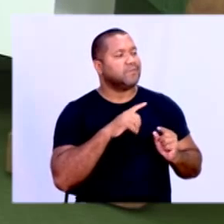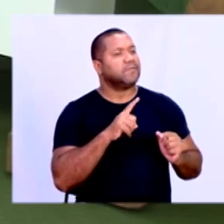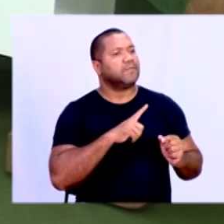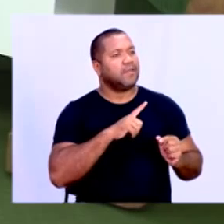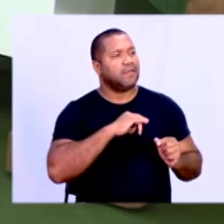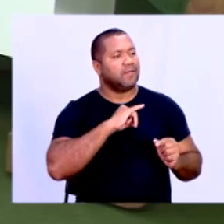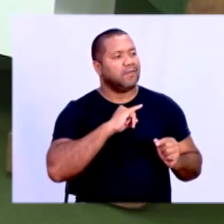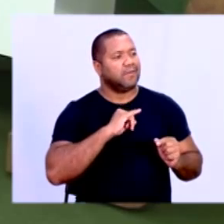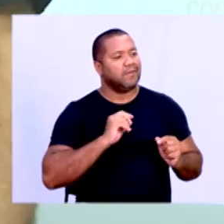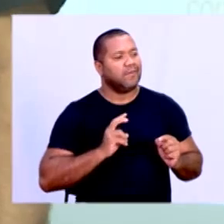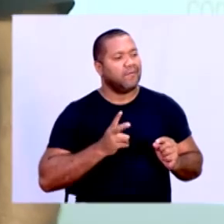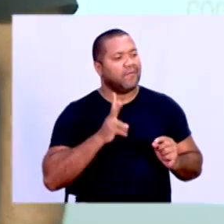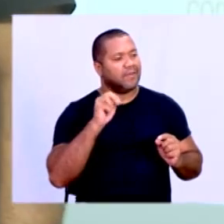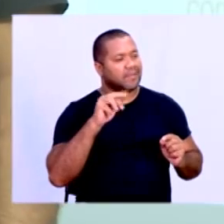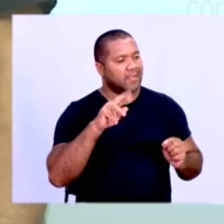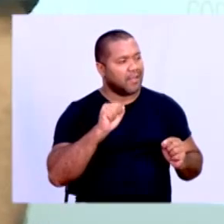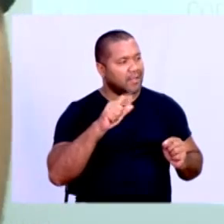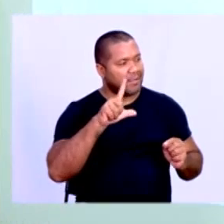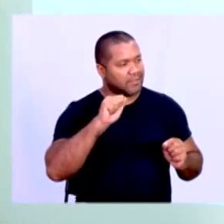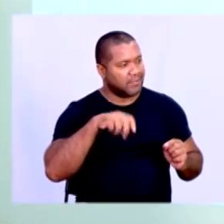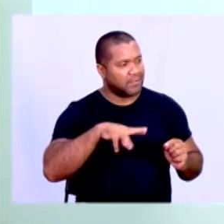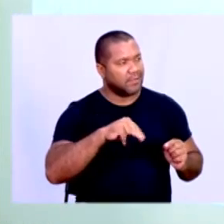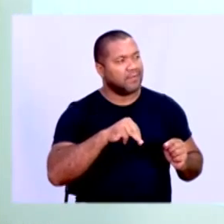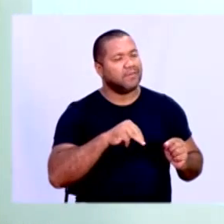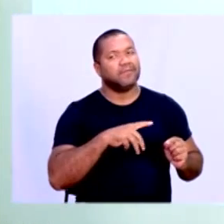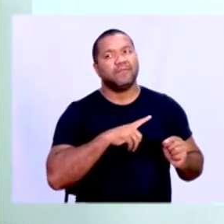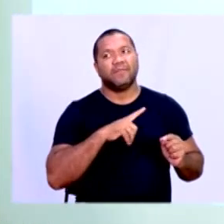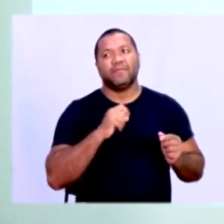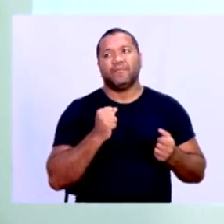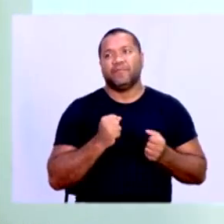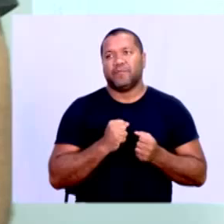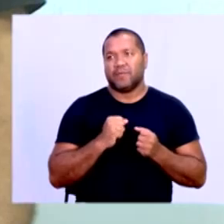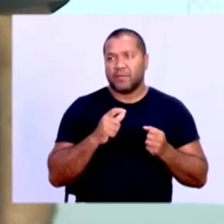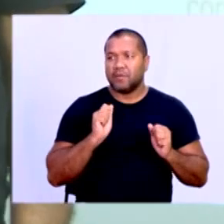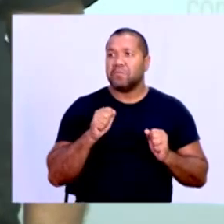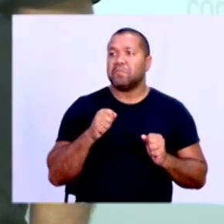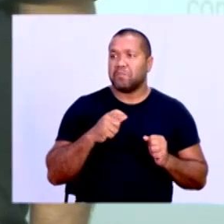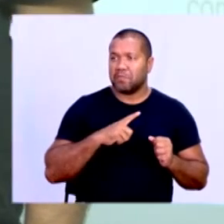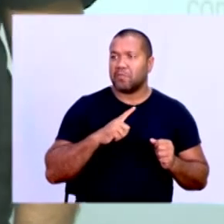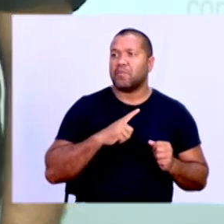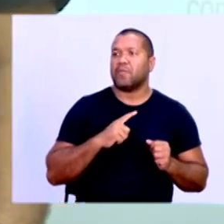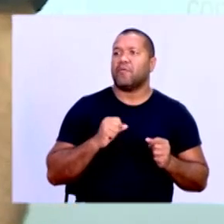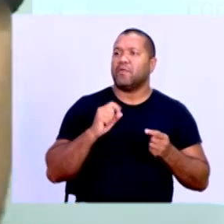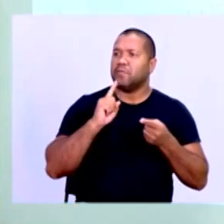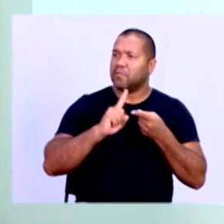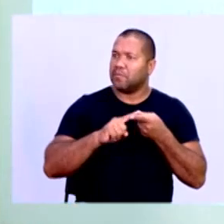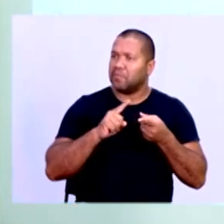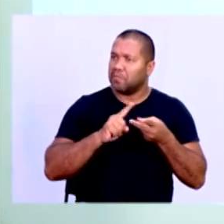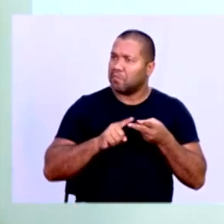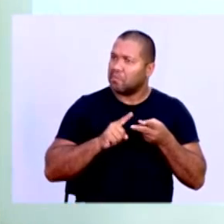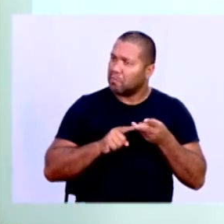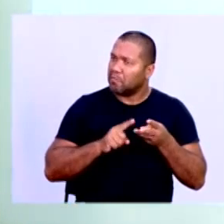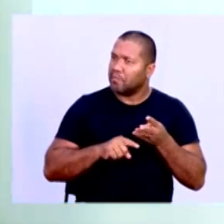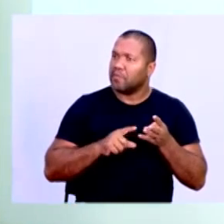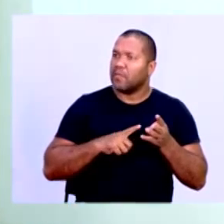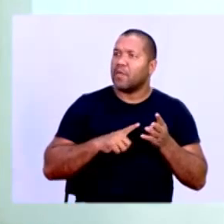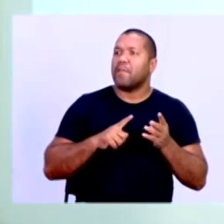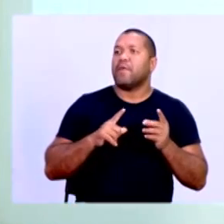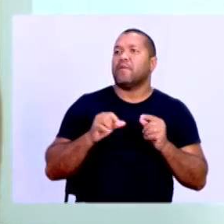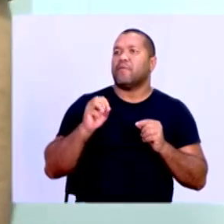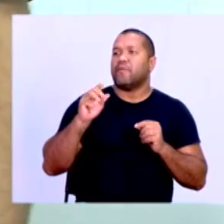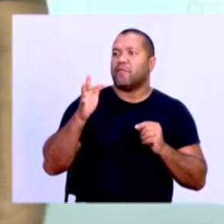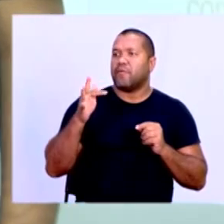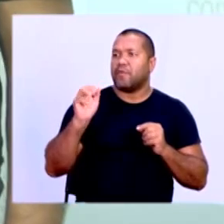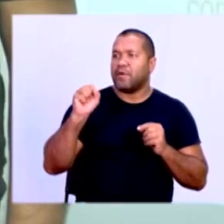benefício? A gente colocou alguns benefícios, né, da programação em camada, mas o benefício do framework eu não coloquei,